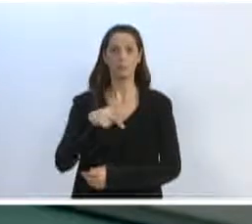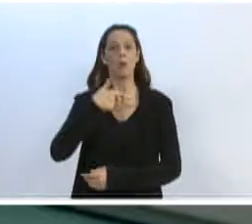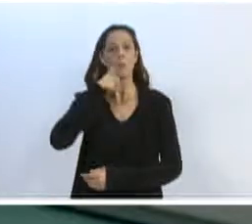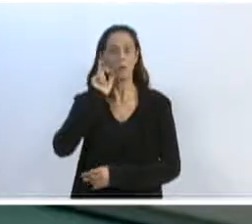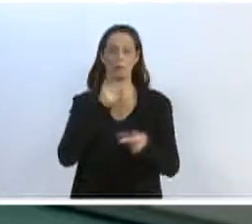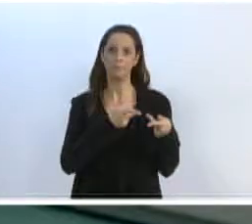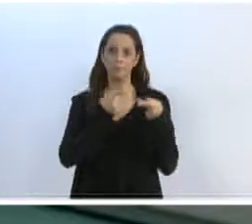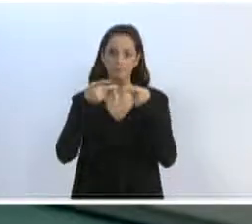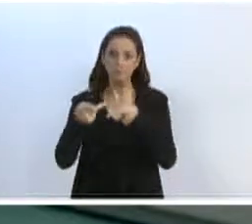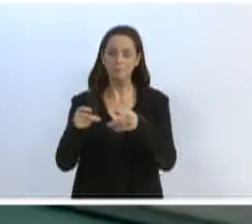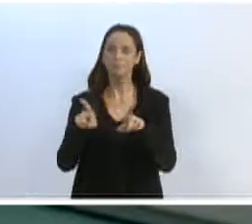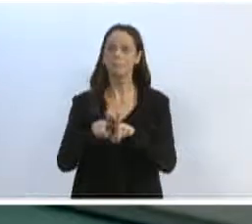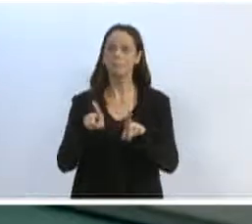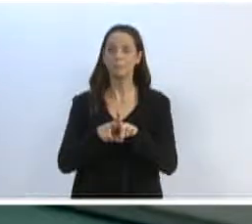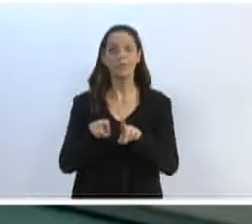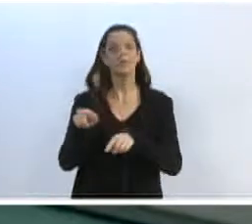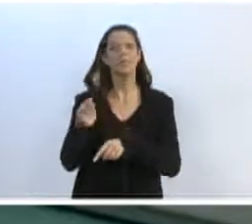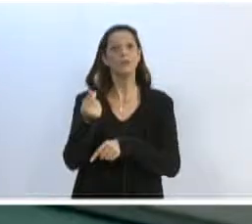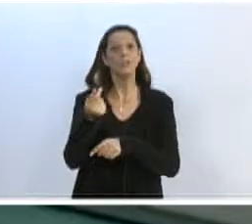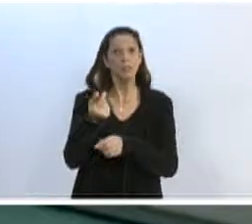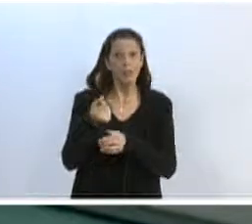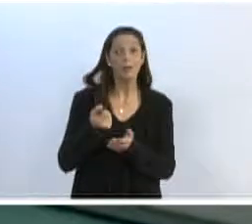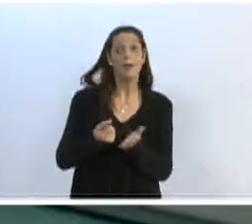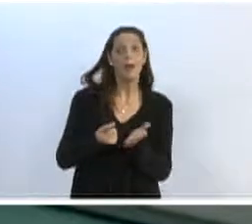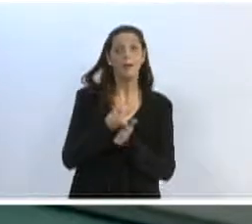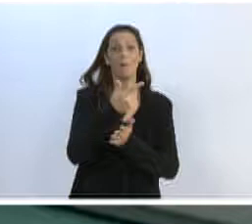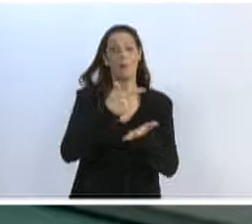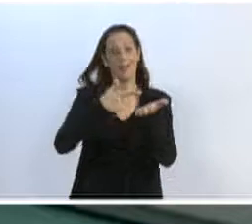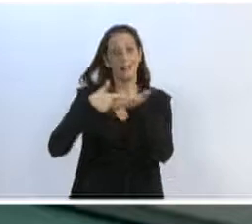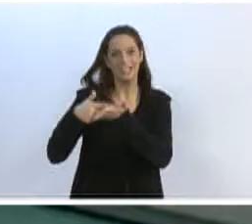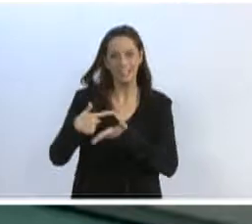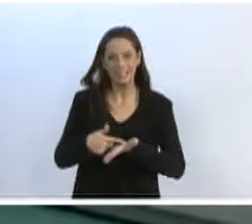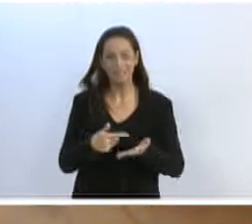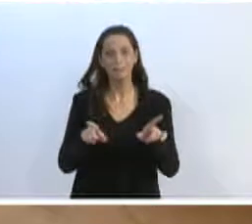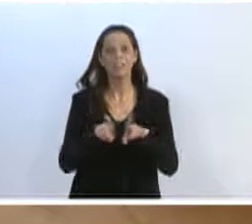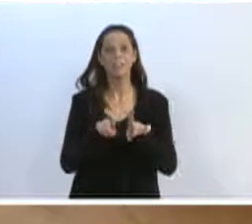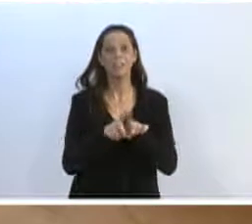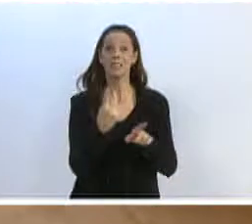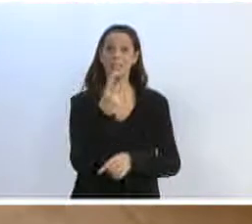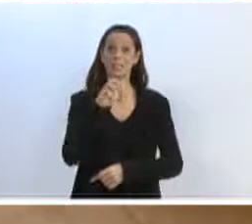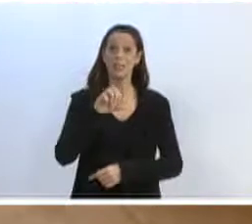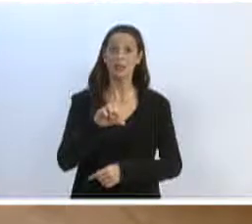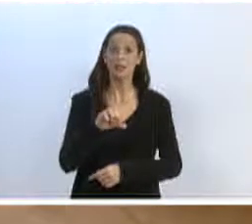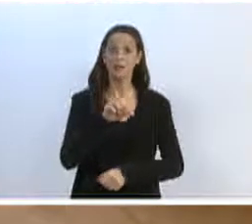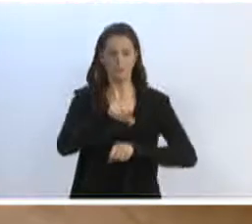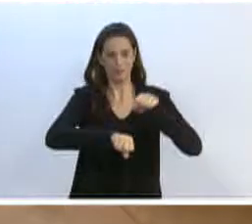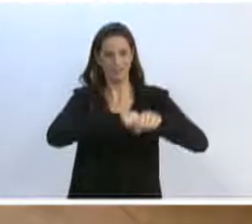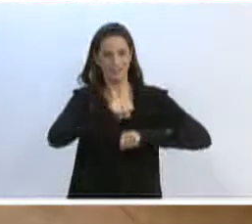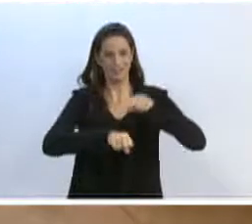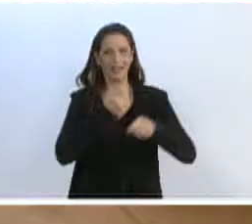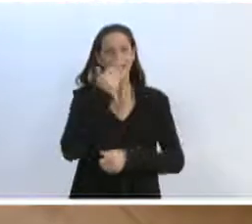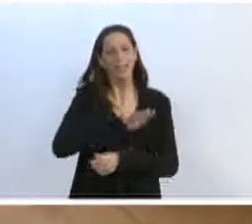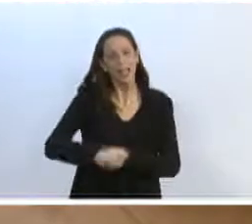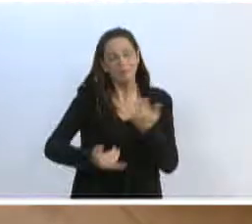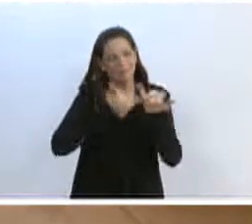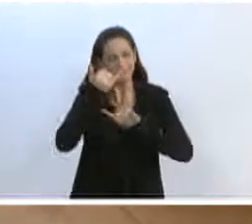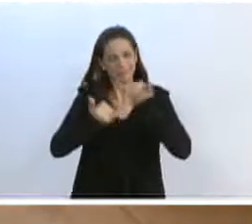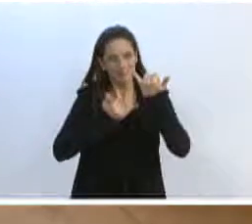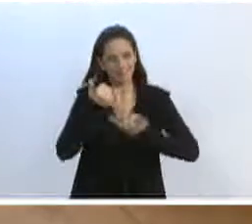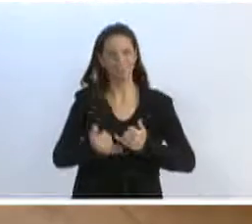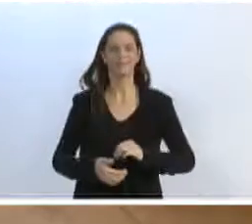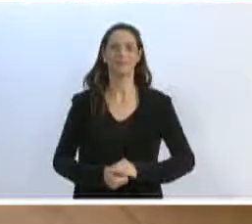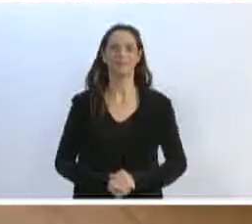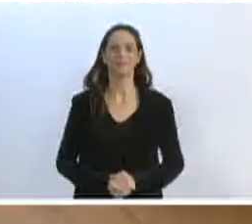visitando utilizou recursos para compra de livros infantis e 19 bicicletas para as crianças se divertirem inclusive